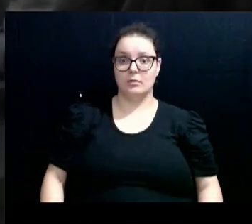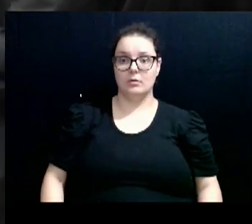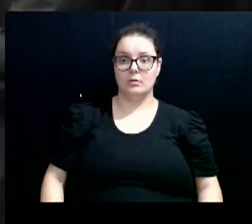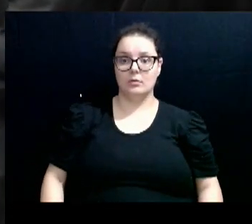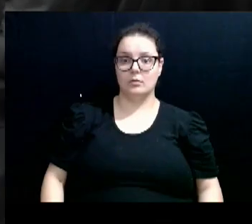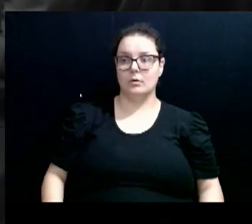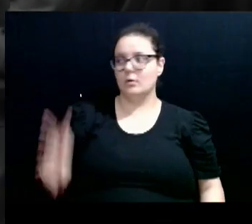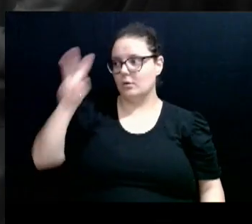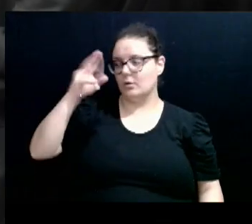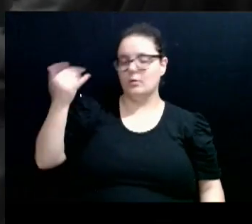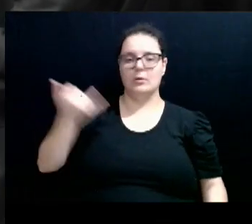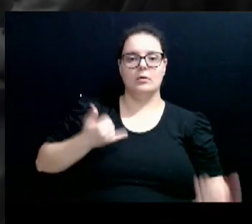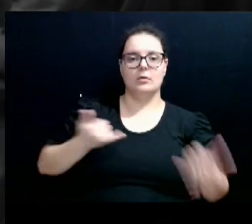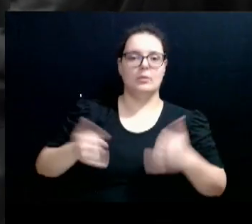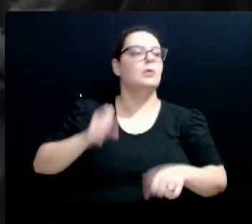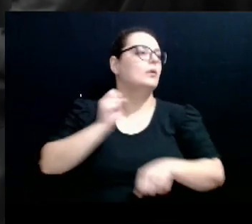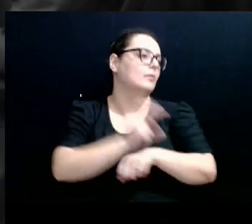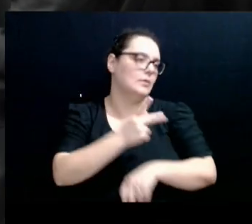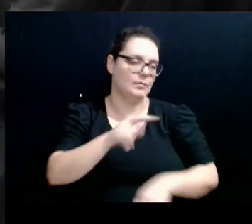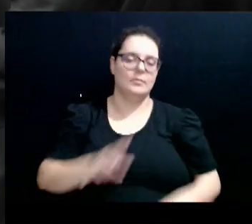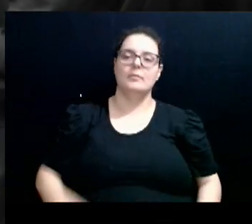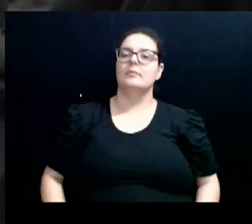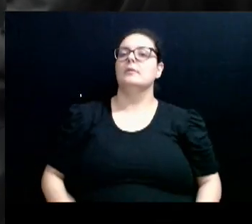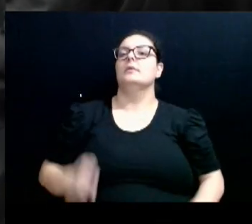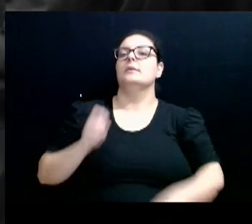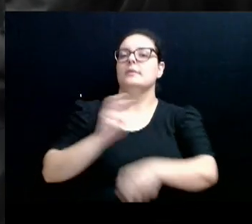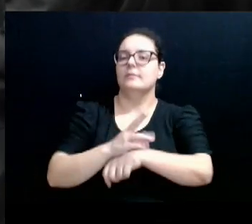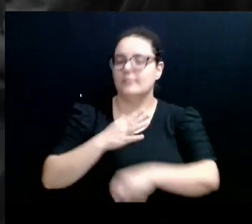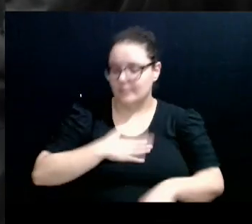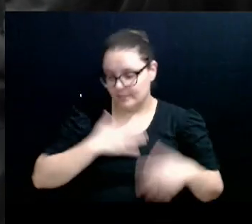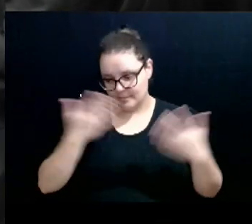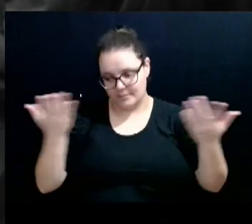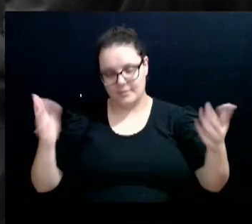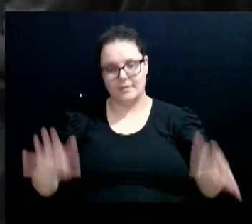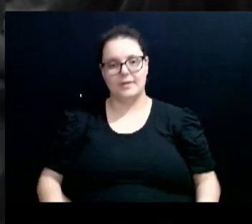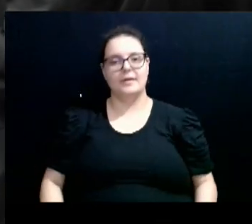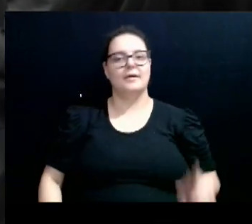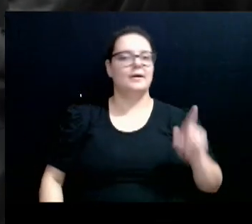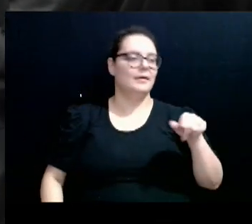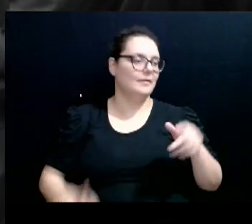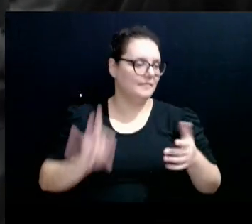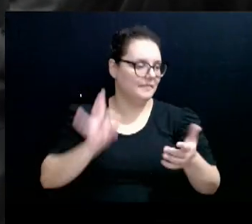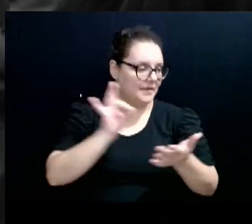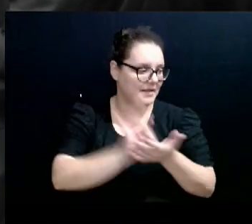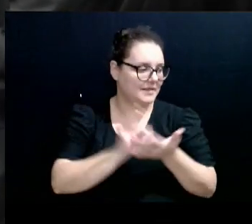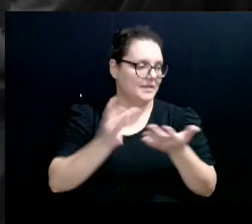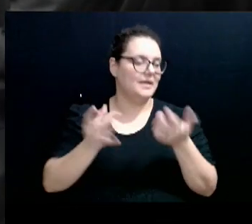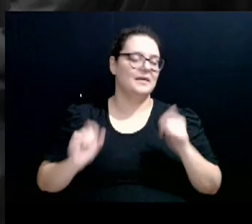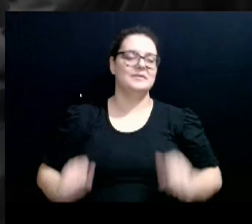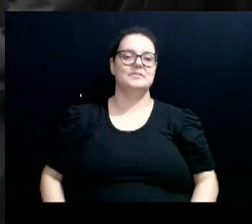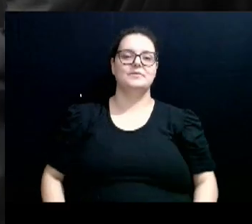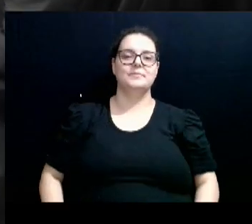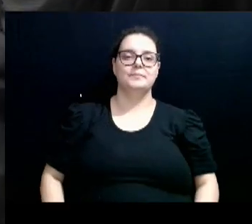vaga era sua. Então essa vaga era minha mesmo, não é possível, né? É verdade. E a partir desse momento que o senhor veio